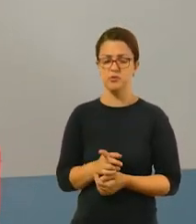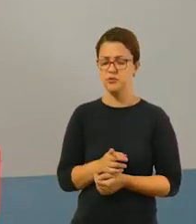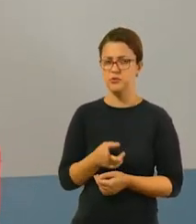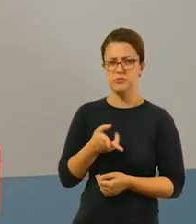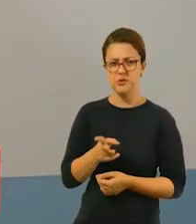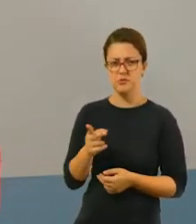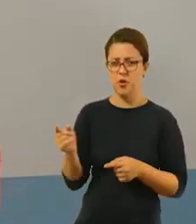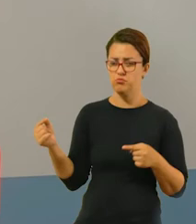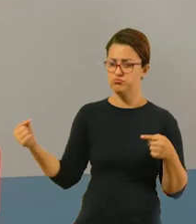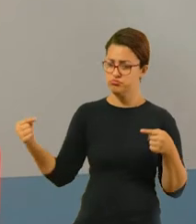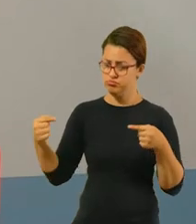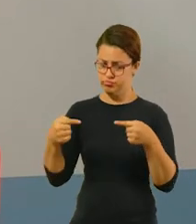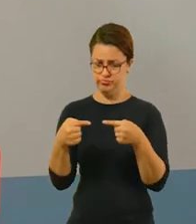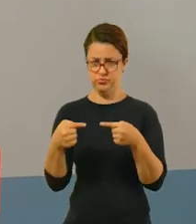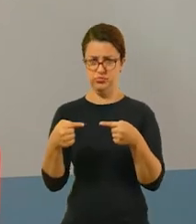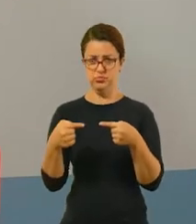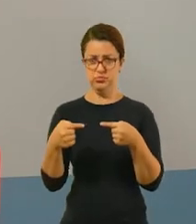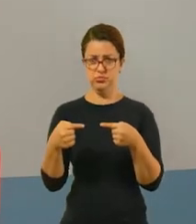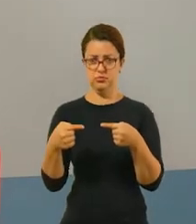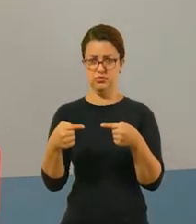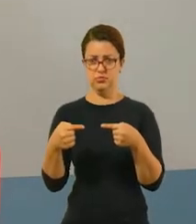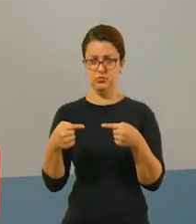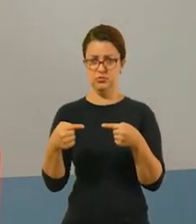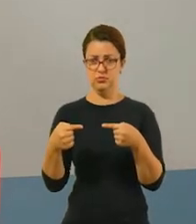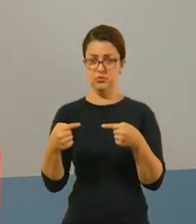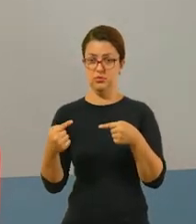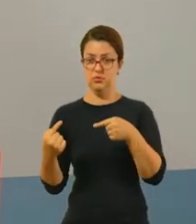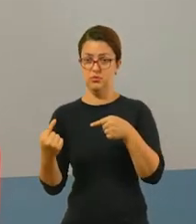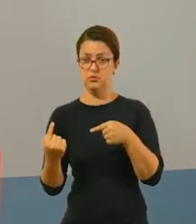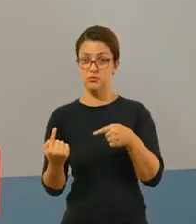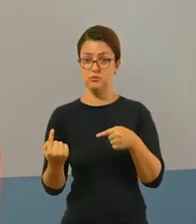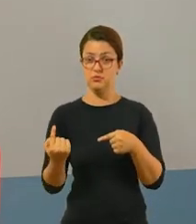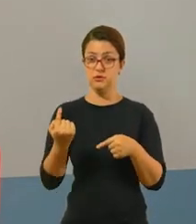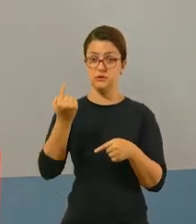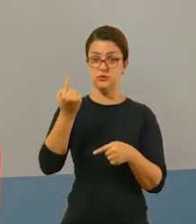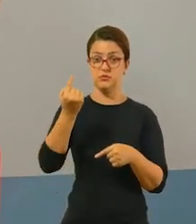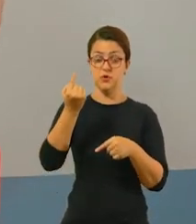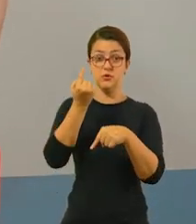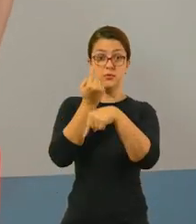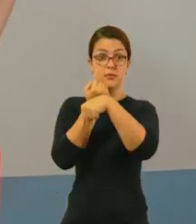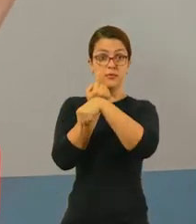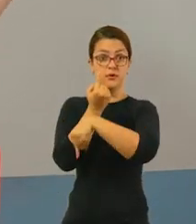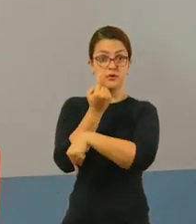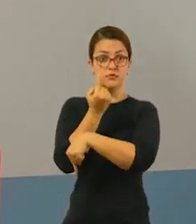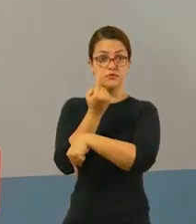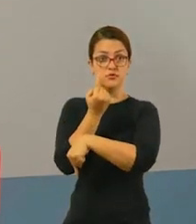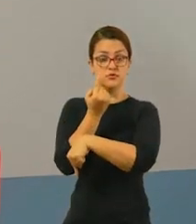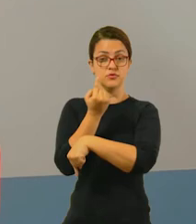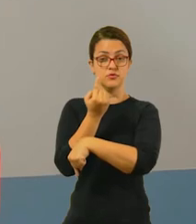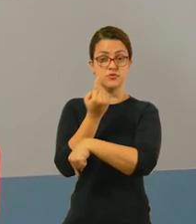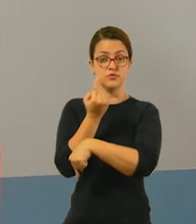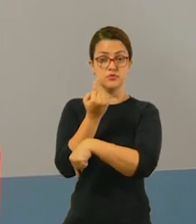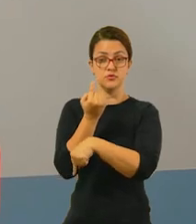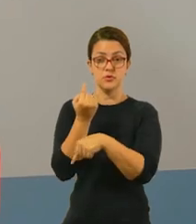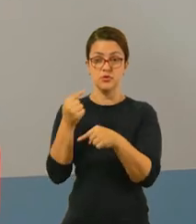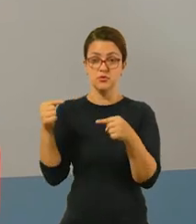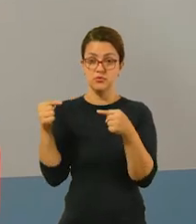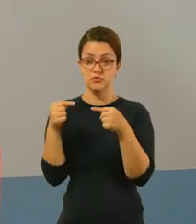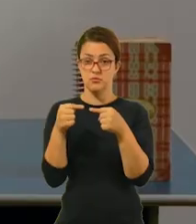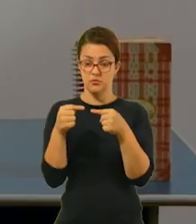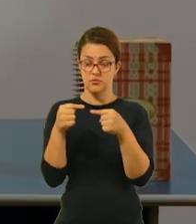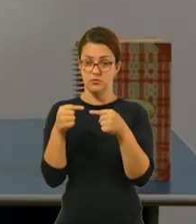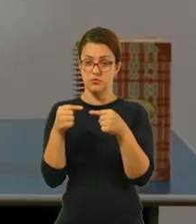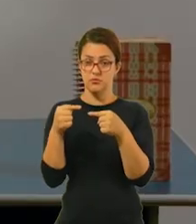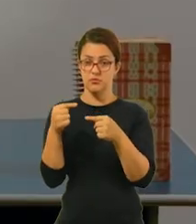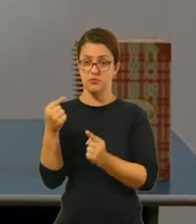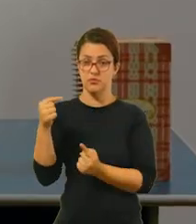As duas setas estão indo uma de encontro à outra. Aqui uma para cima, outra para baixo. Aqui novamente, uma vai de encontro à